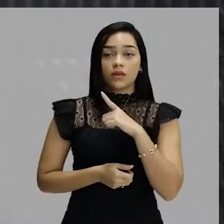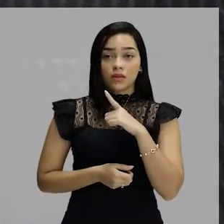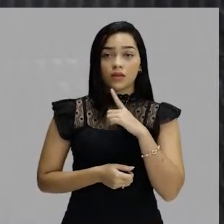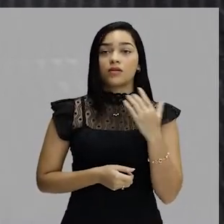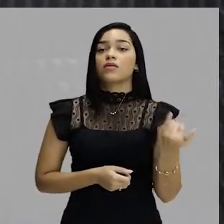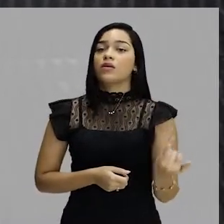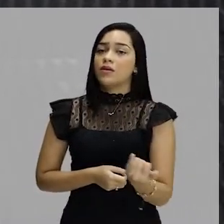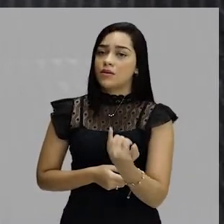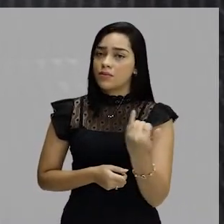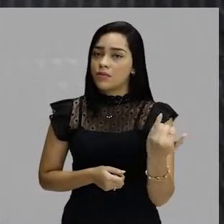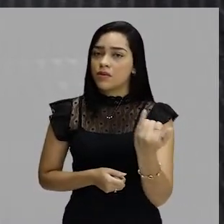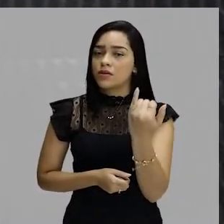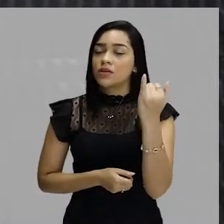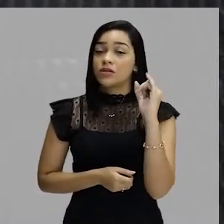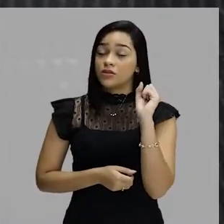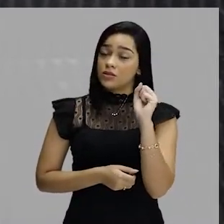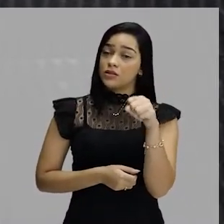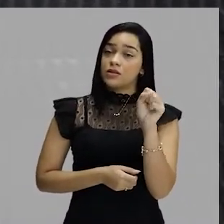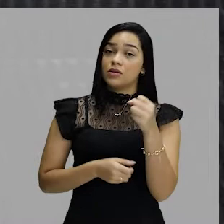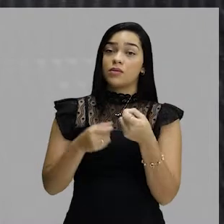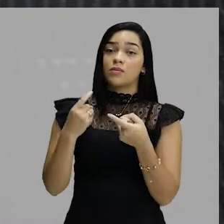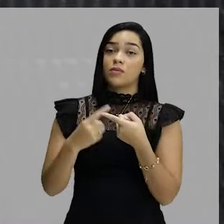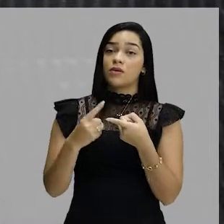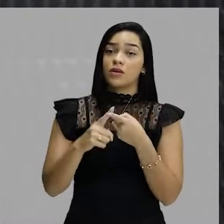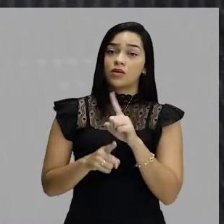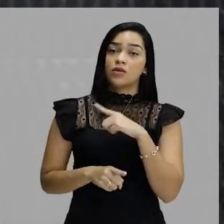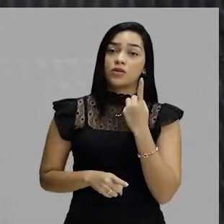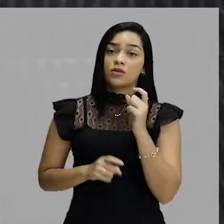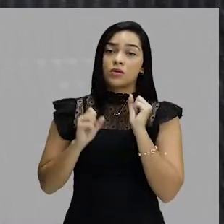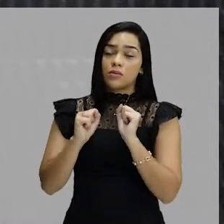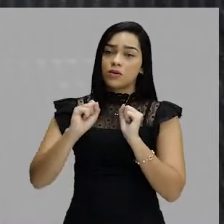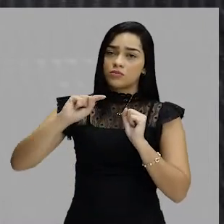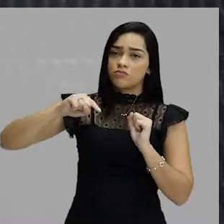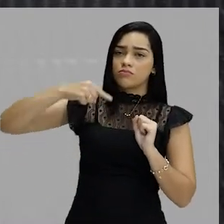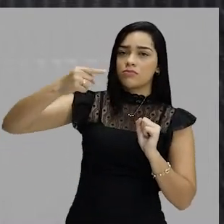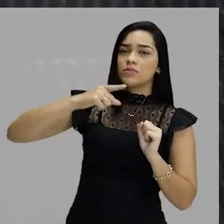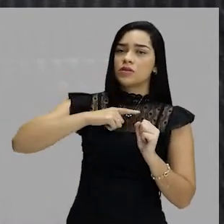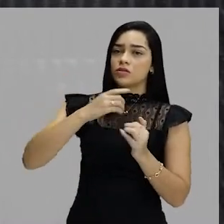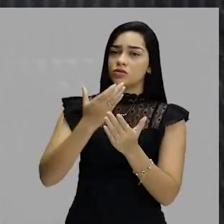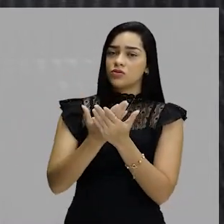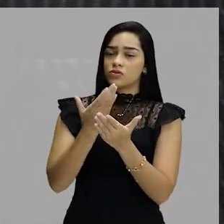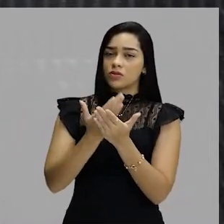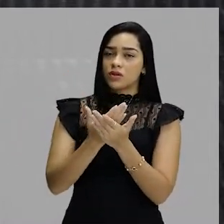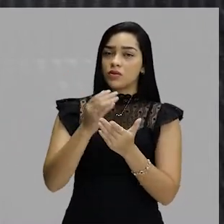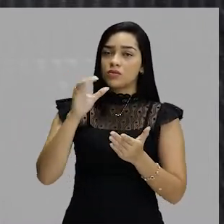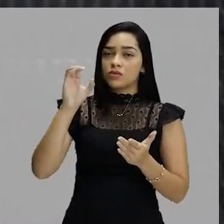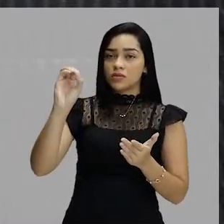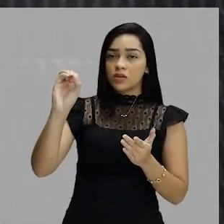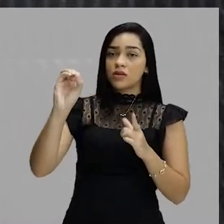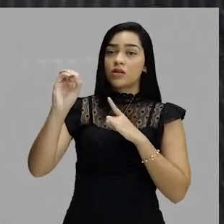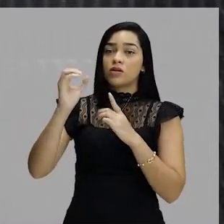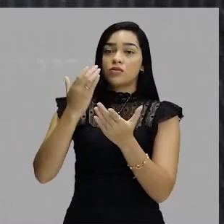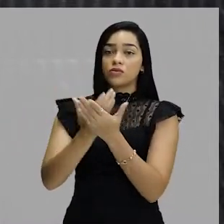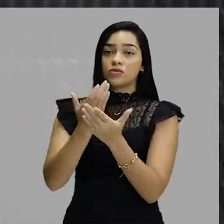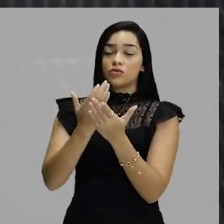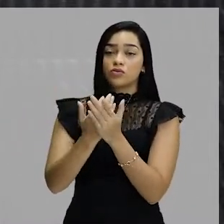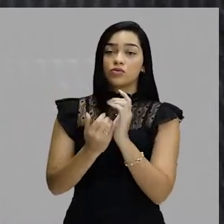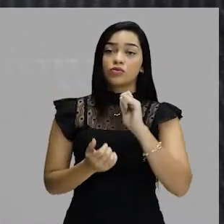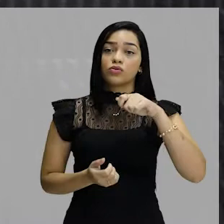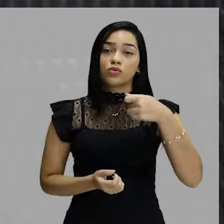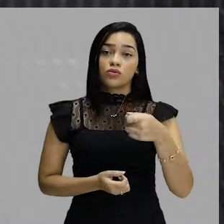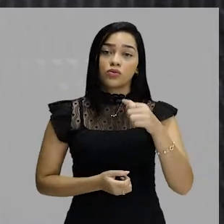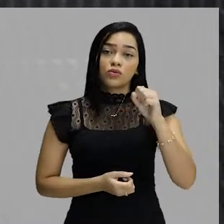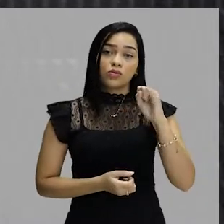extremamente importante, tá? Porque a gente vai poder, mais tarde, estudar o zero, fazer o estudo do sinal da